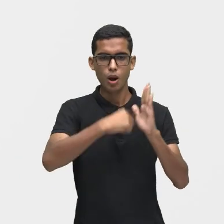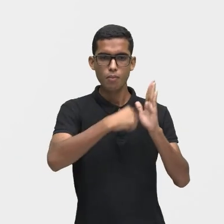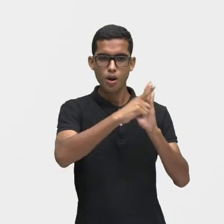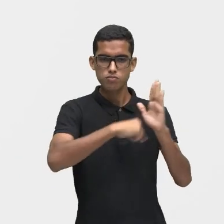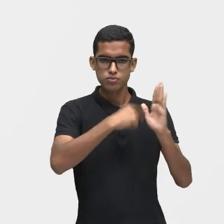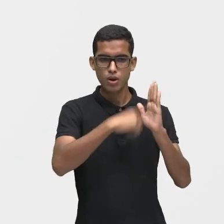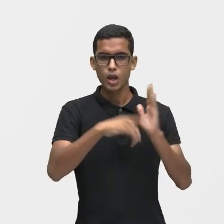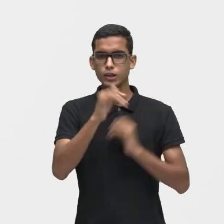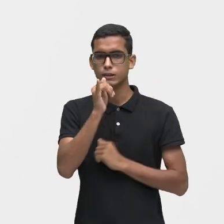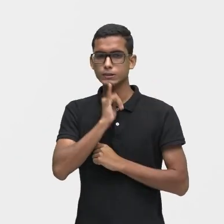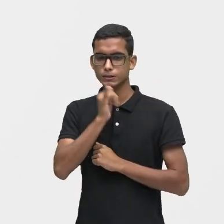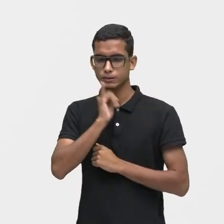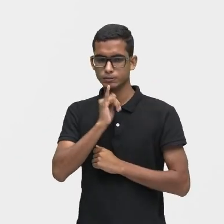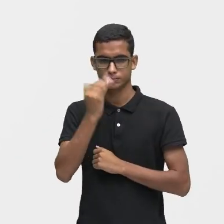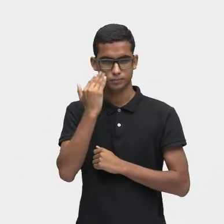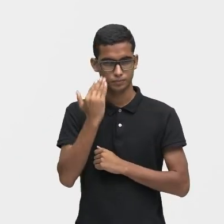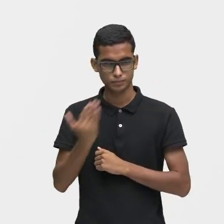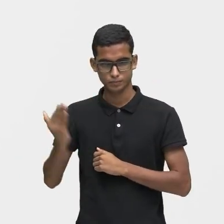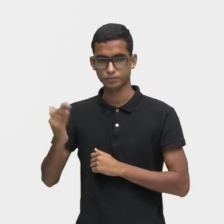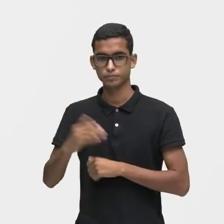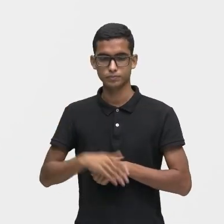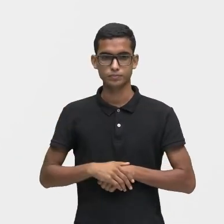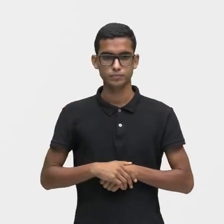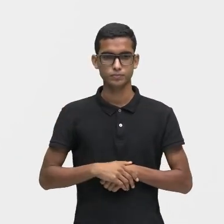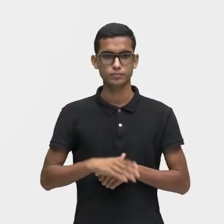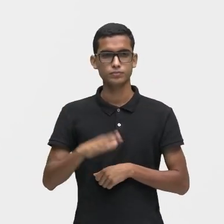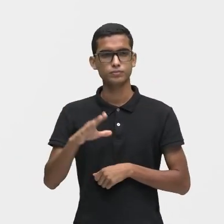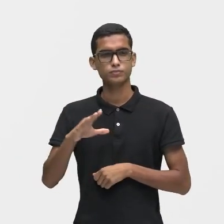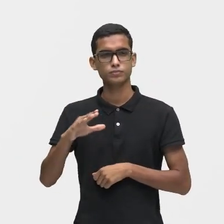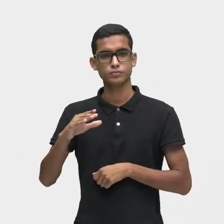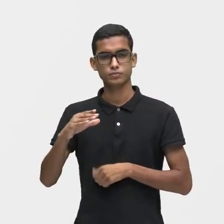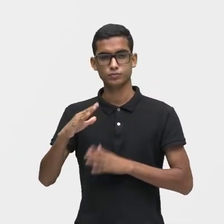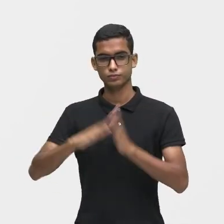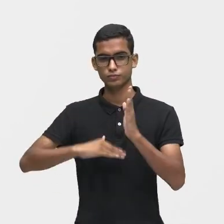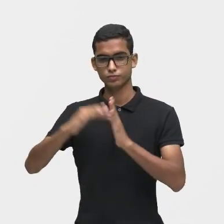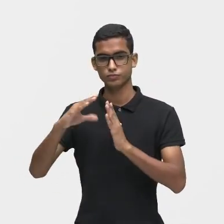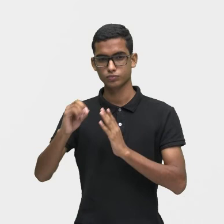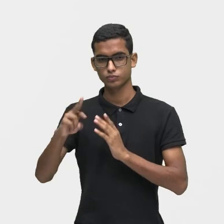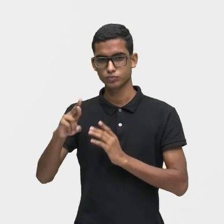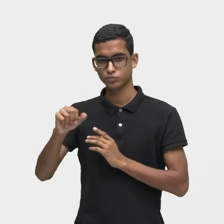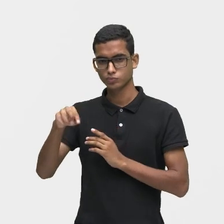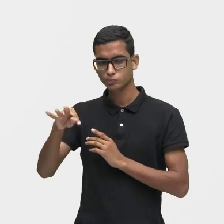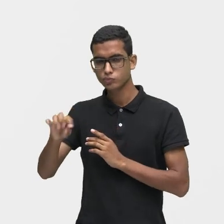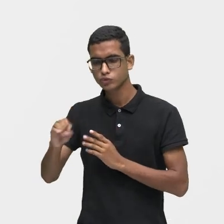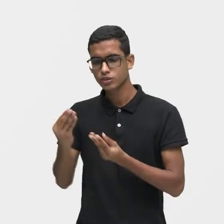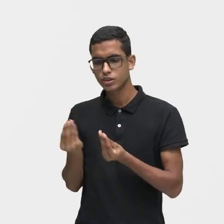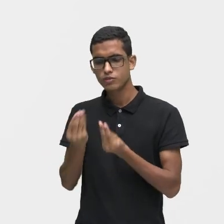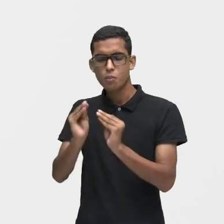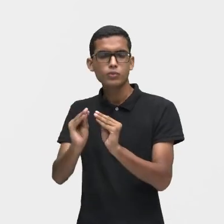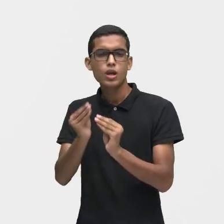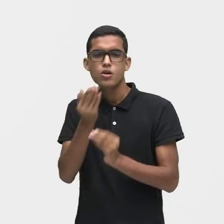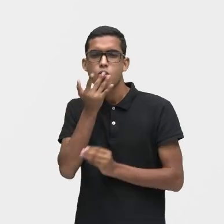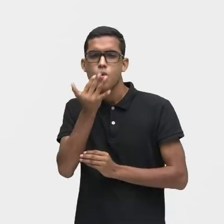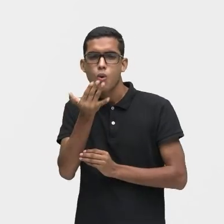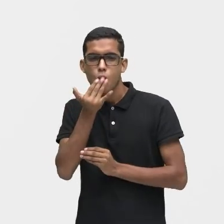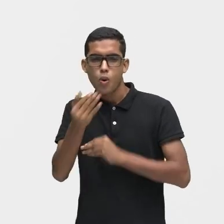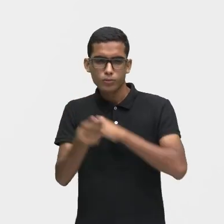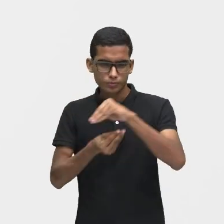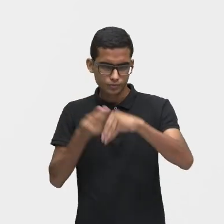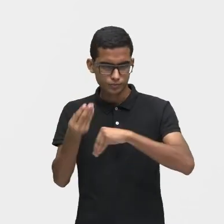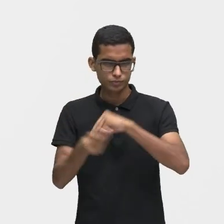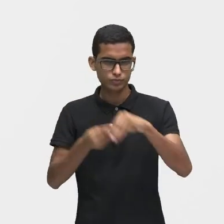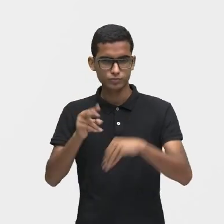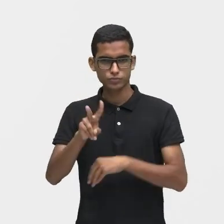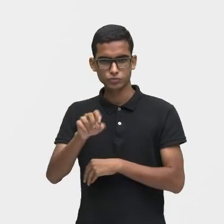o exemplo: pigmento corante é o que vai dar a cor à mistura. Veículo, substância que